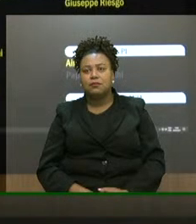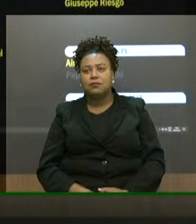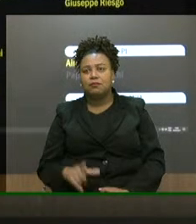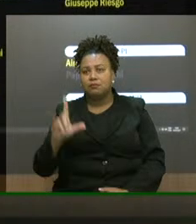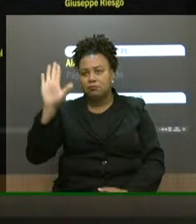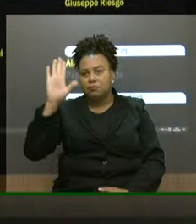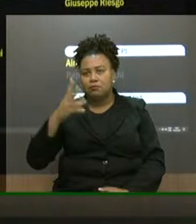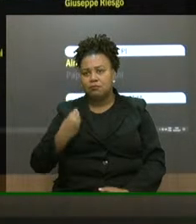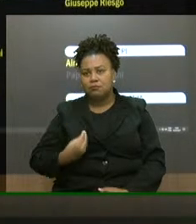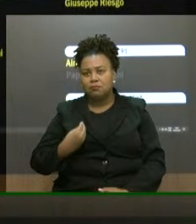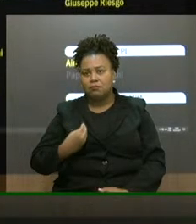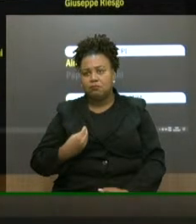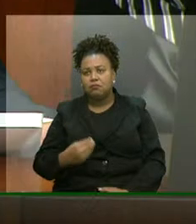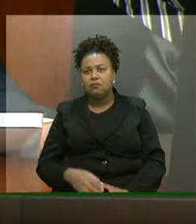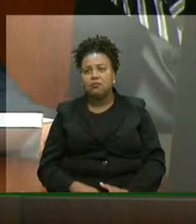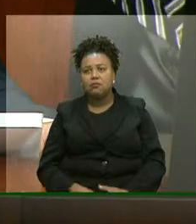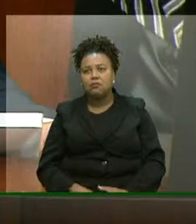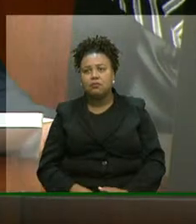Presente. Thiago Simon.